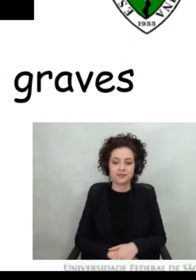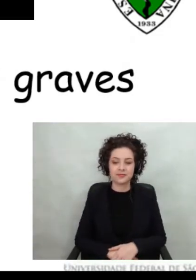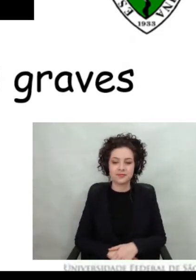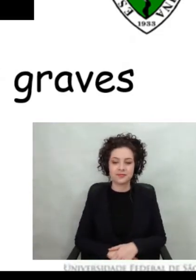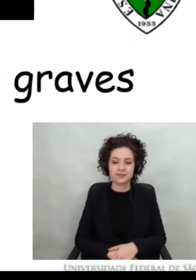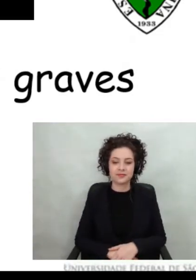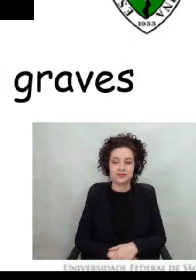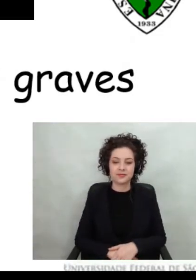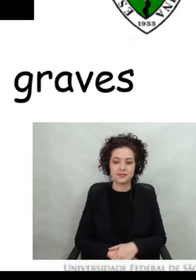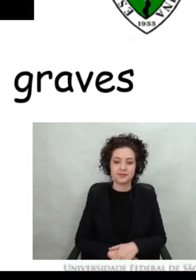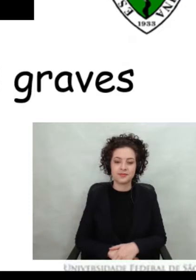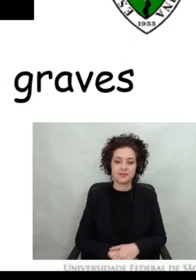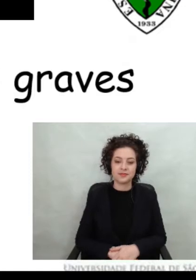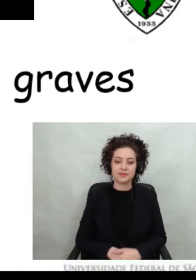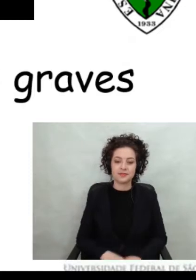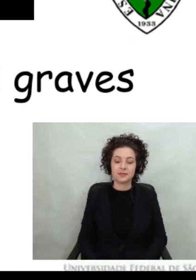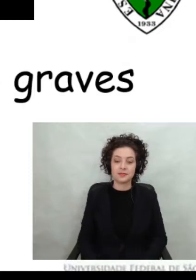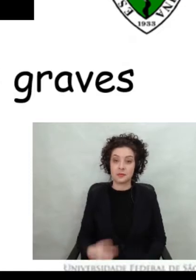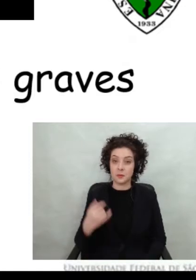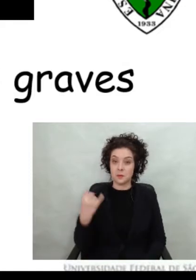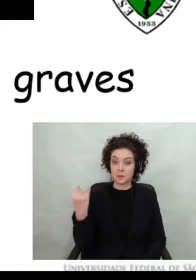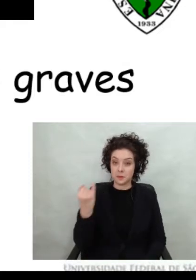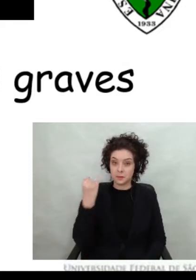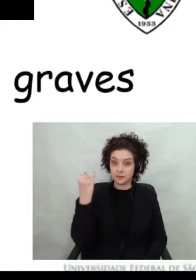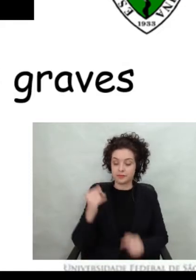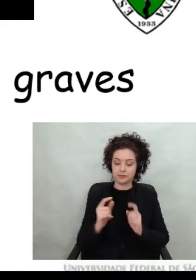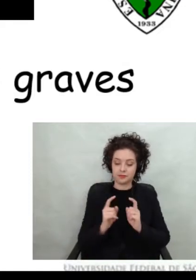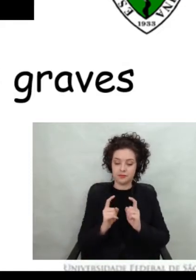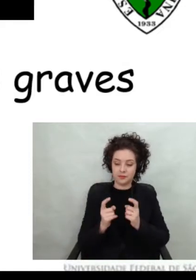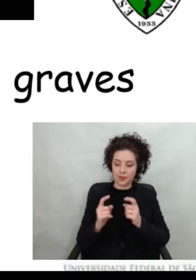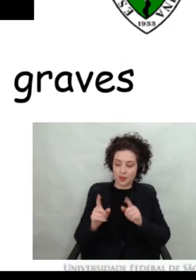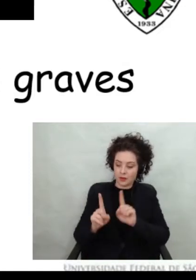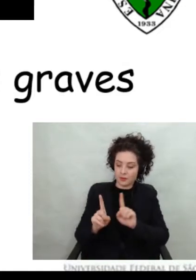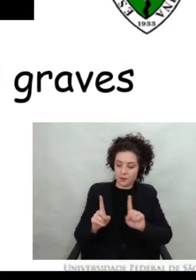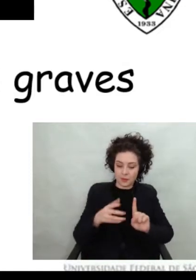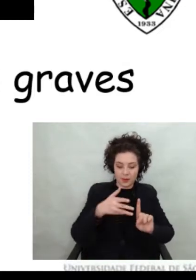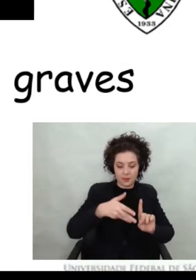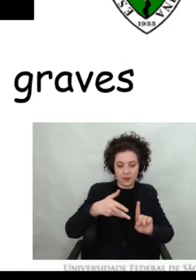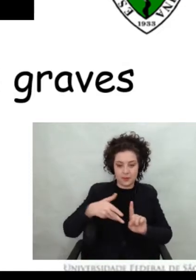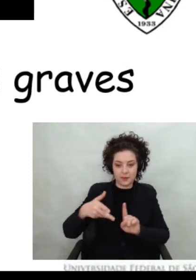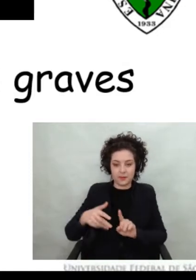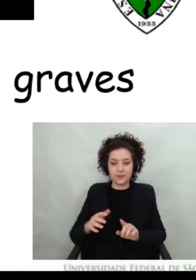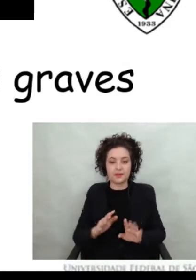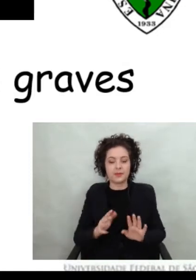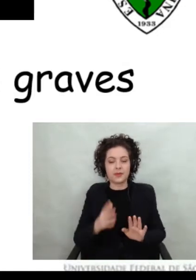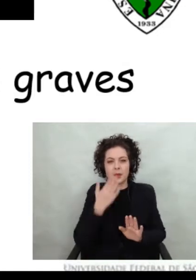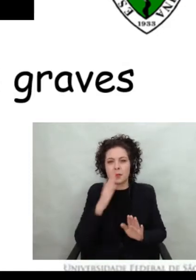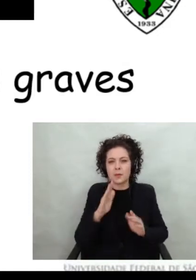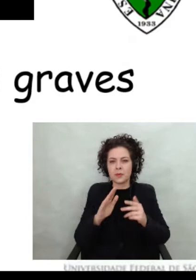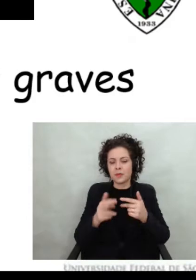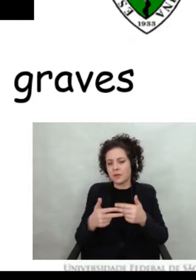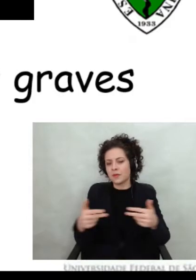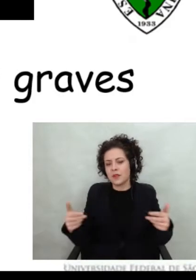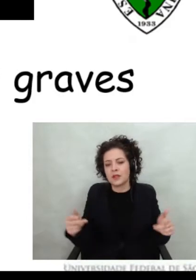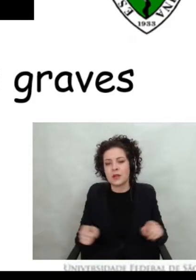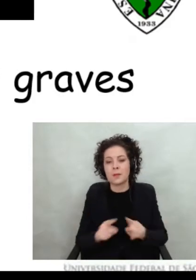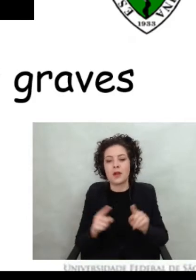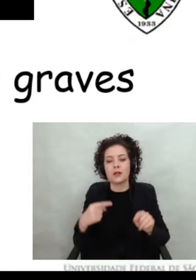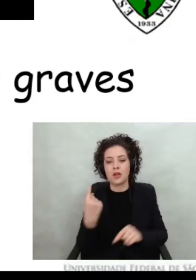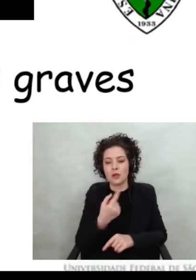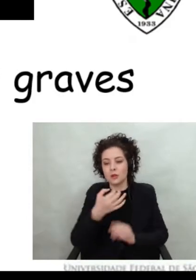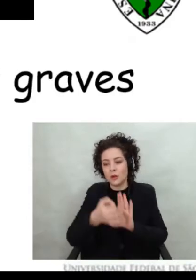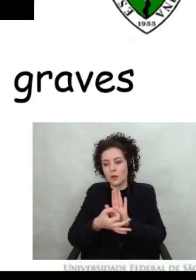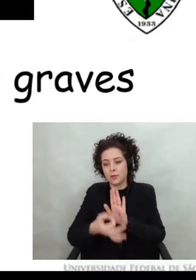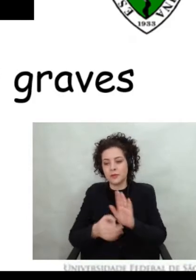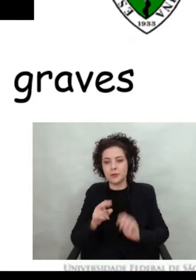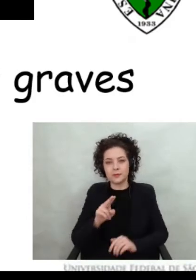É muito importante essa sessão, eu acho, né? Essa sessão tem o nome de promessas, mas a nossa visão aqui da terapia intensiva, nessa